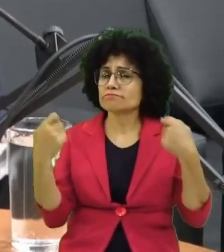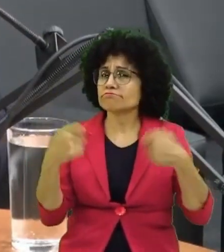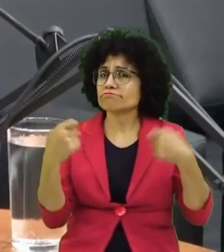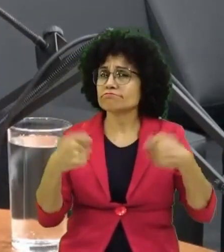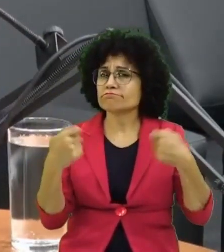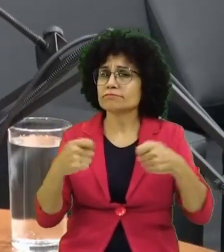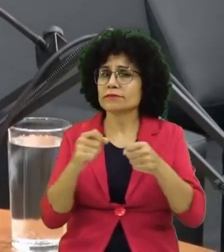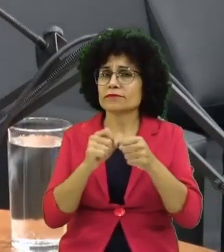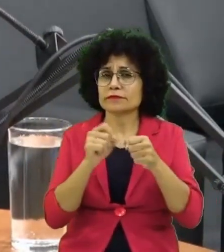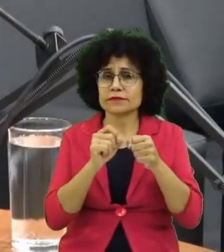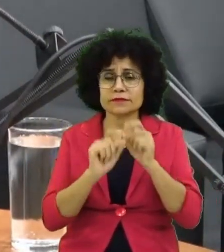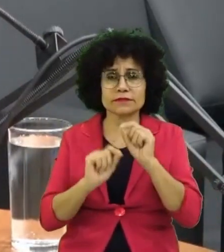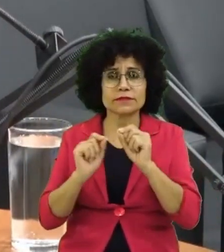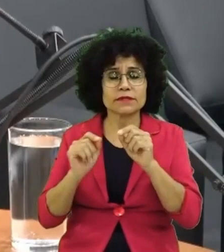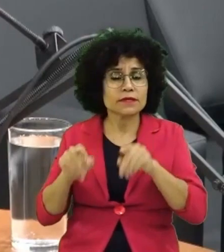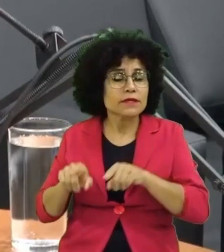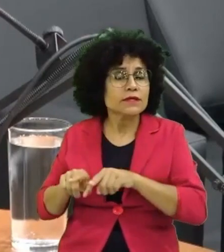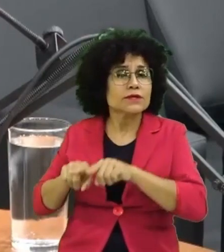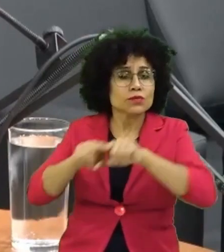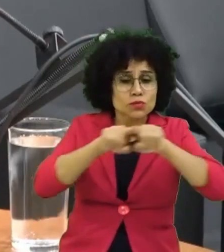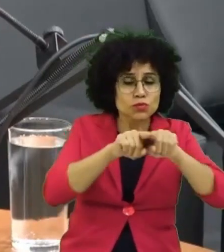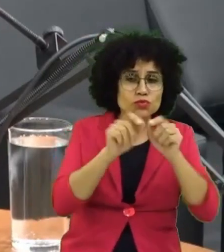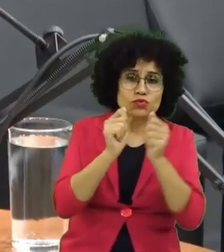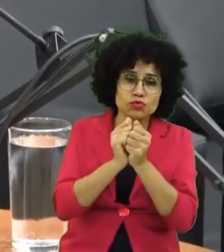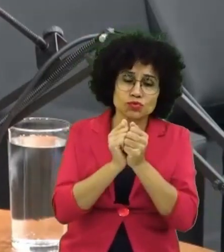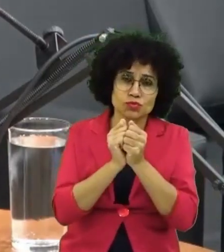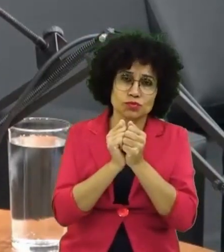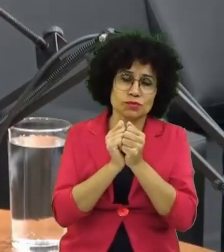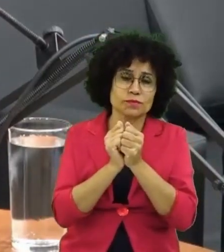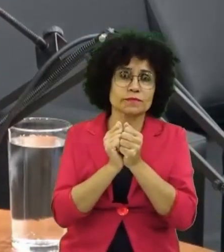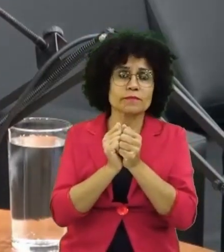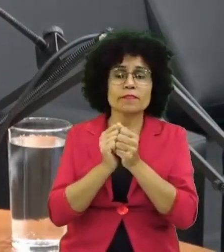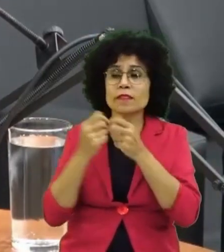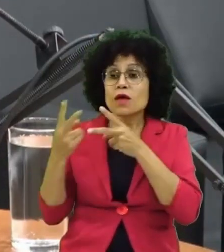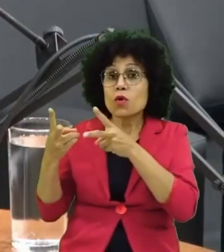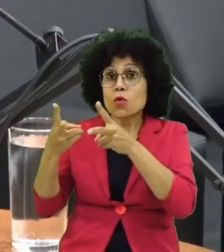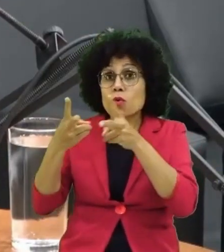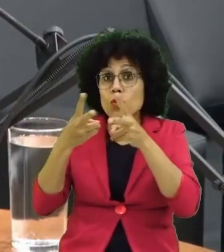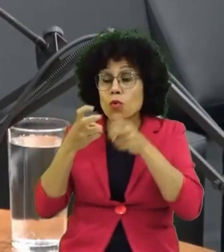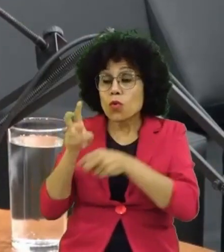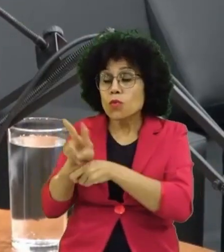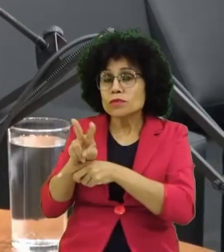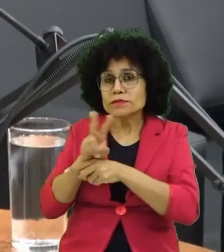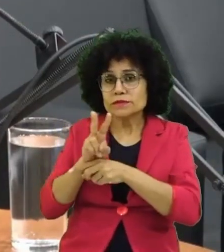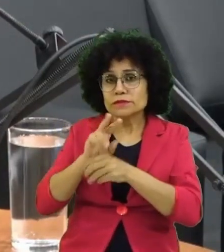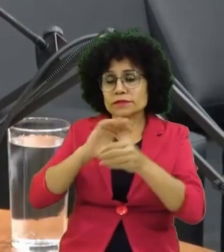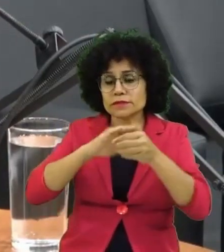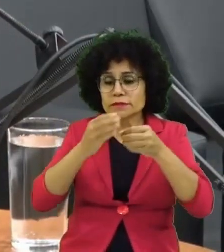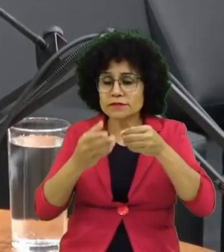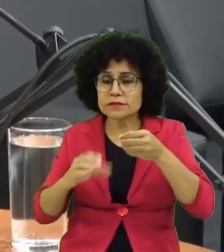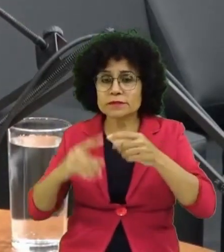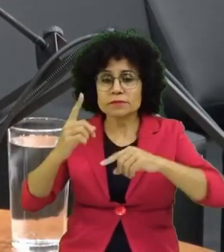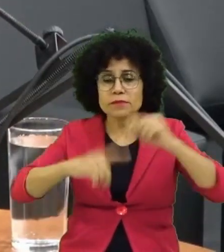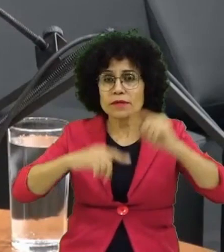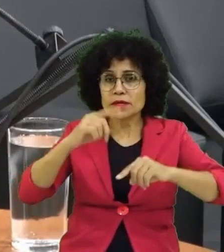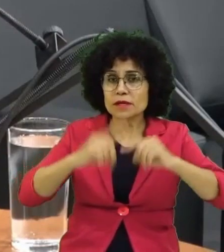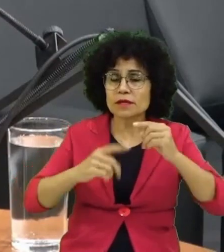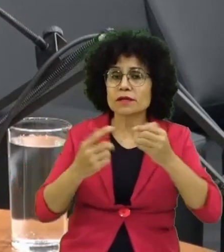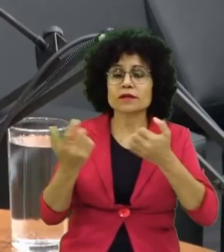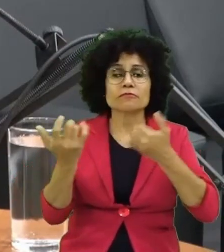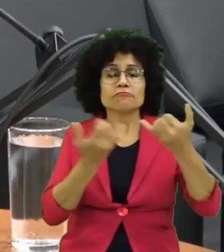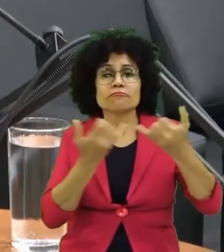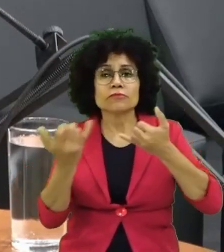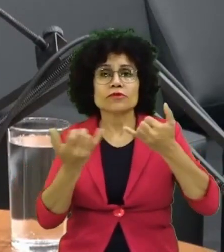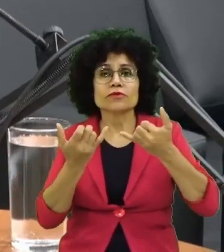assim sendo feitas simultaneamente. E o Observatório de Saneamento é um instrumento, né? Ele vai trazer informações interpretadas